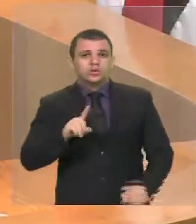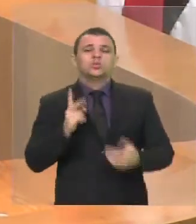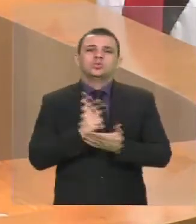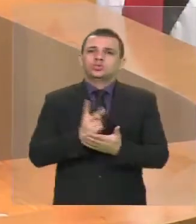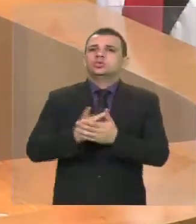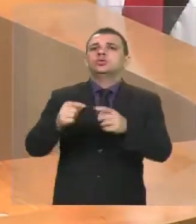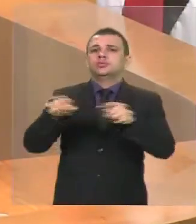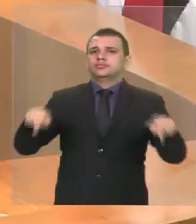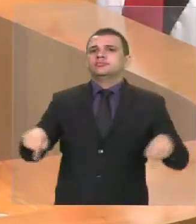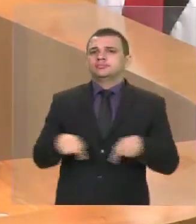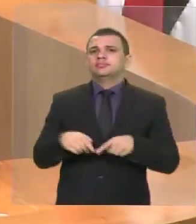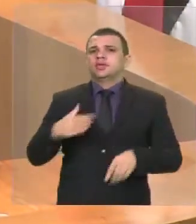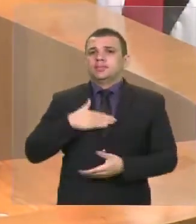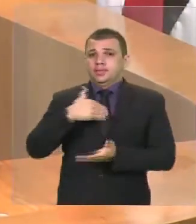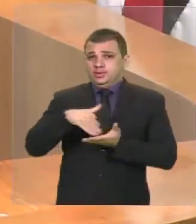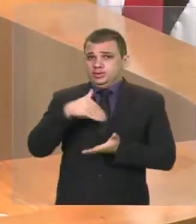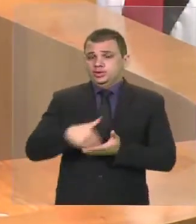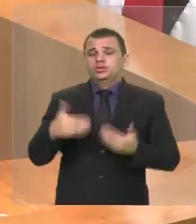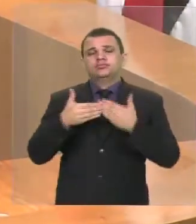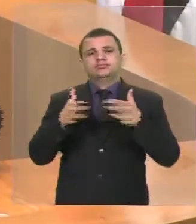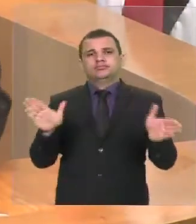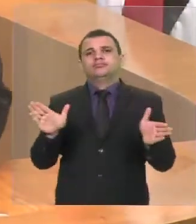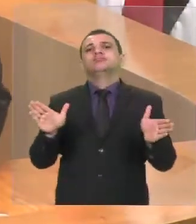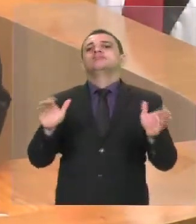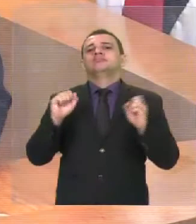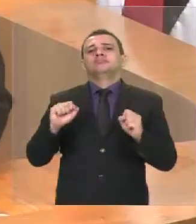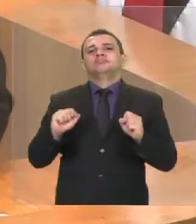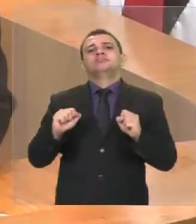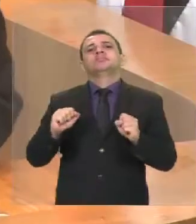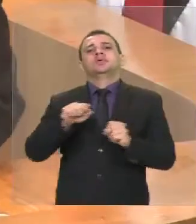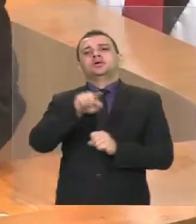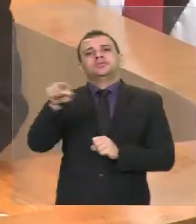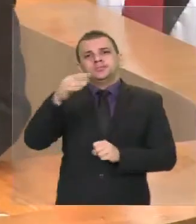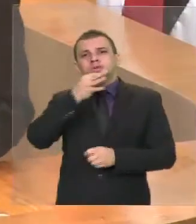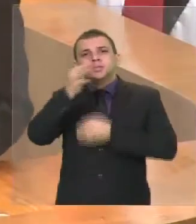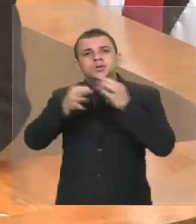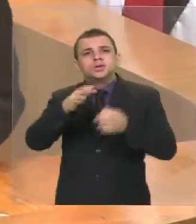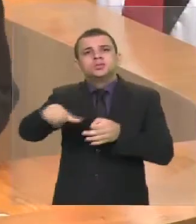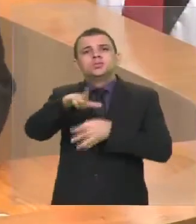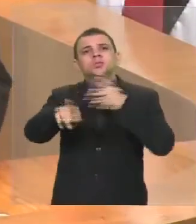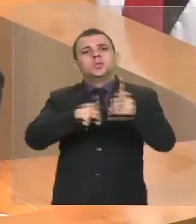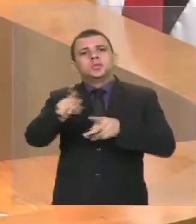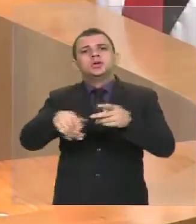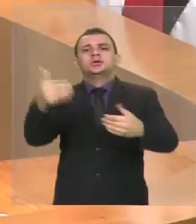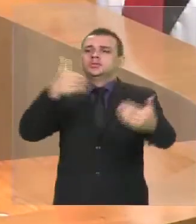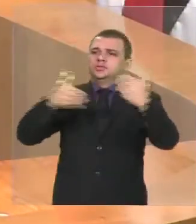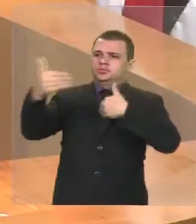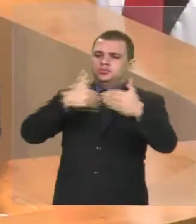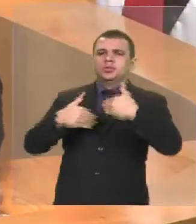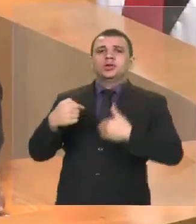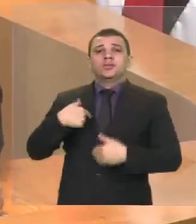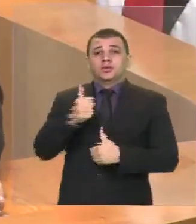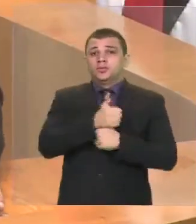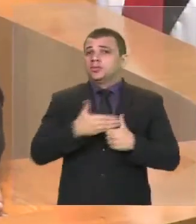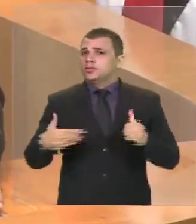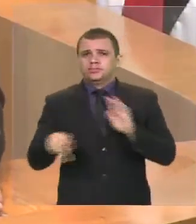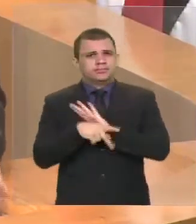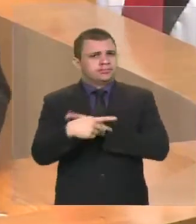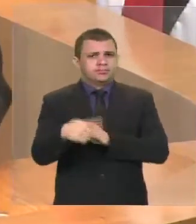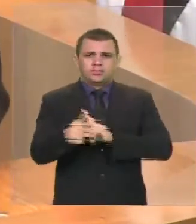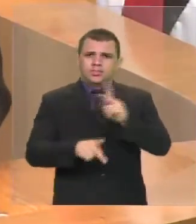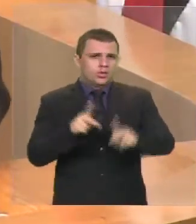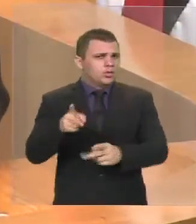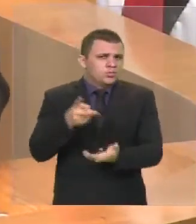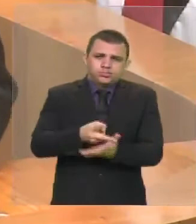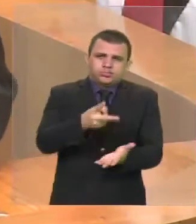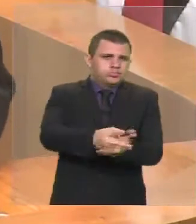aberto para escutar as demandas das ruas. Meu mandato continuará sendo do povo, como sempre foi. Desejo sucesso aos candidatos,